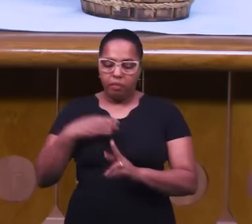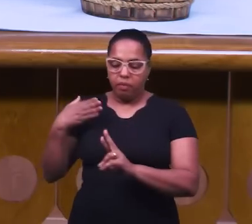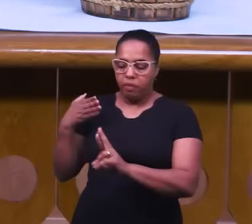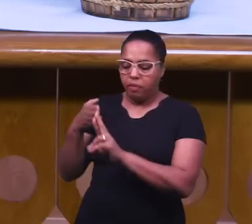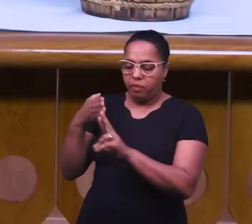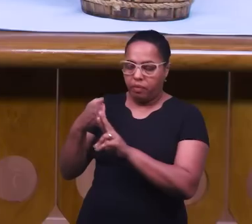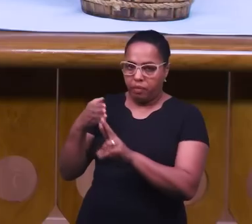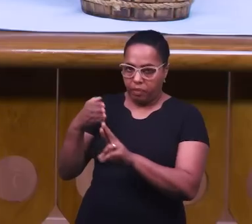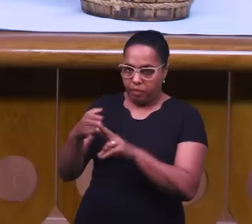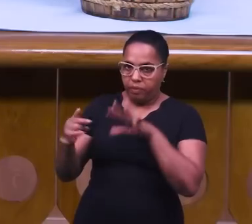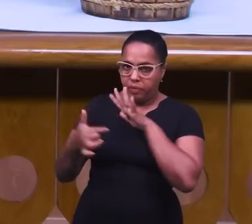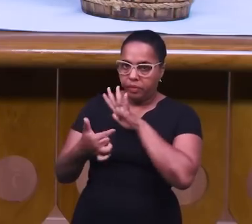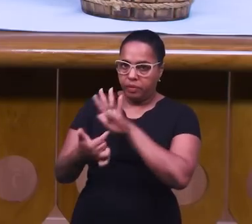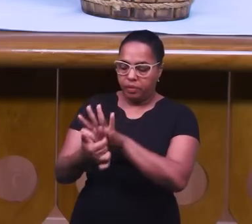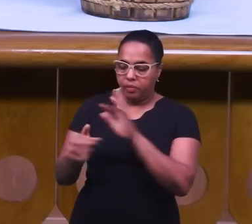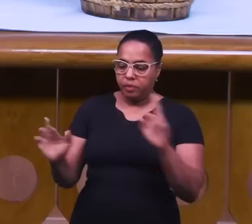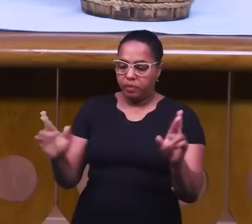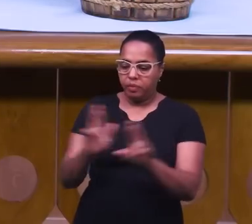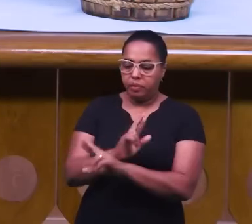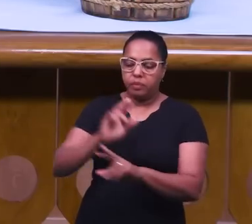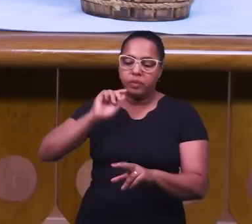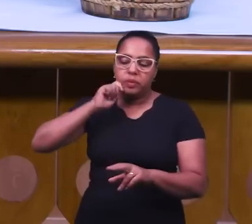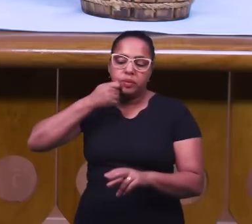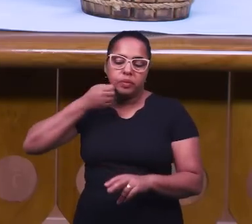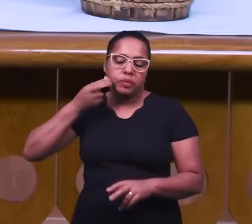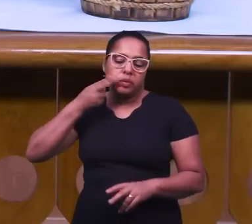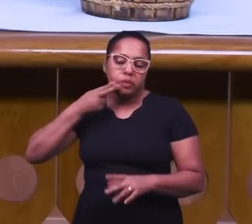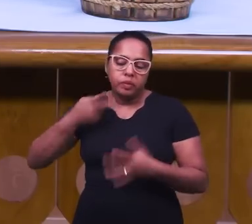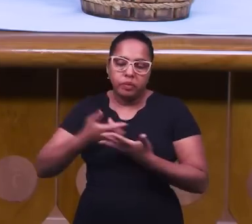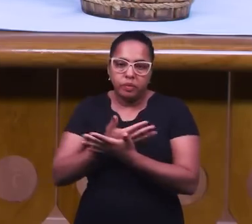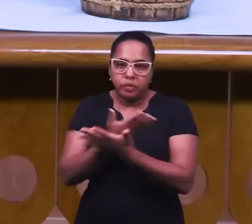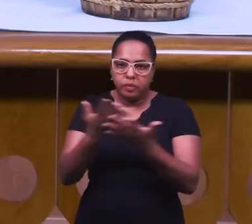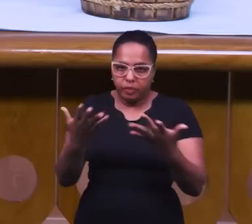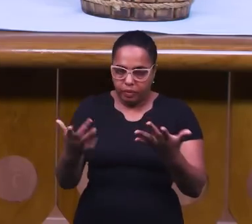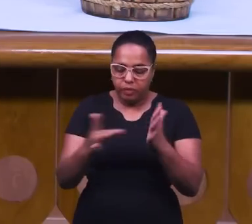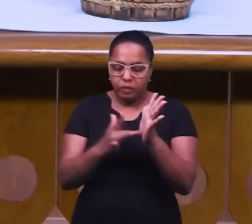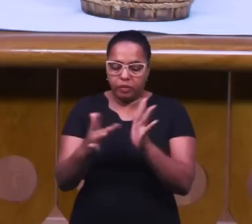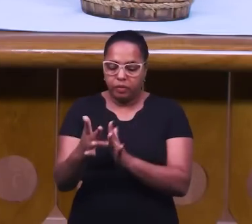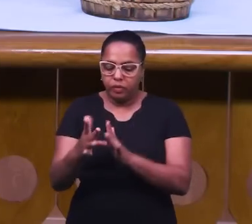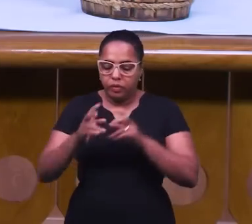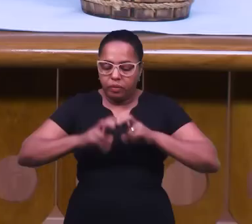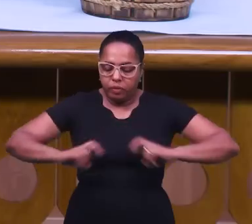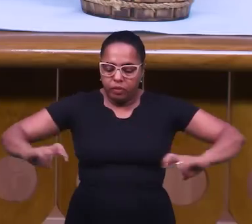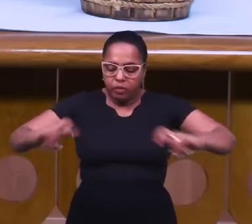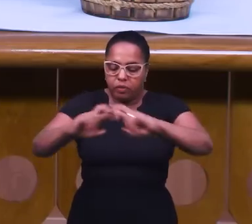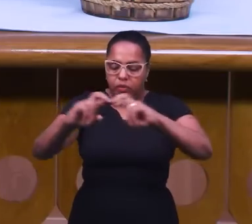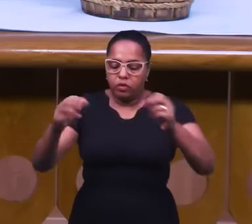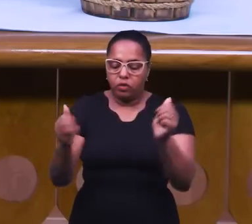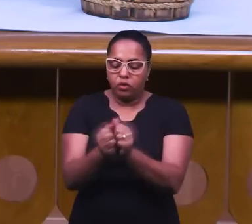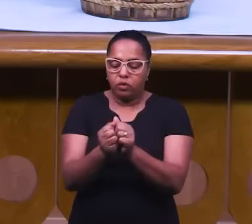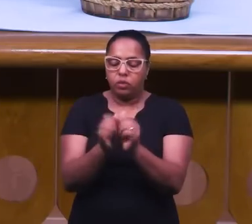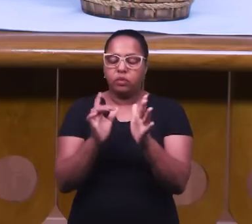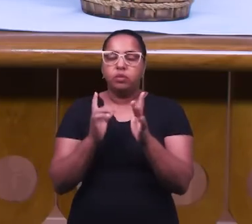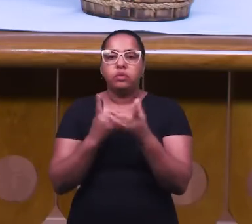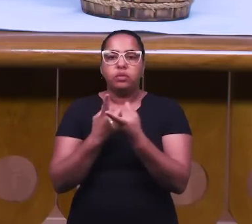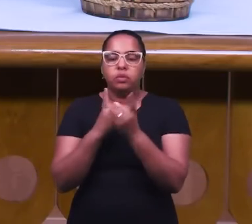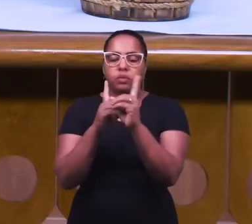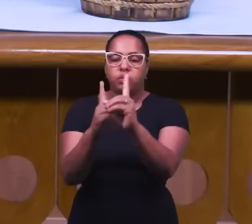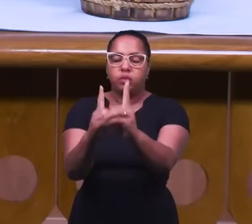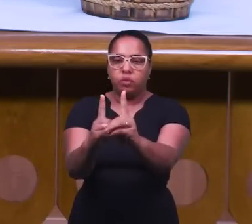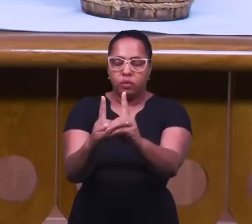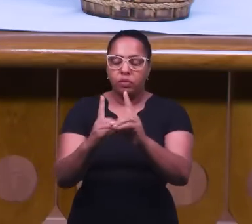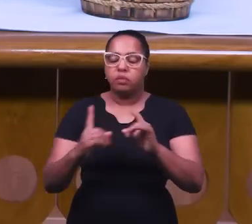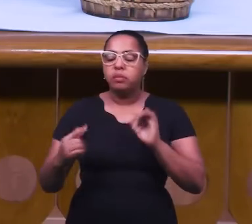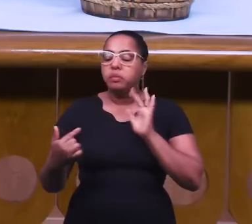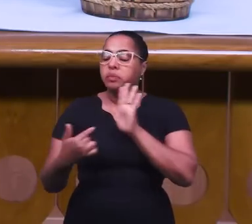ele, relacionando com a ceia que o Senhor Jesus tomou com os seus discípulos, aquele cálice ali, na verdade,